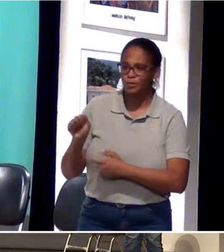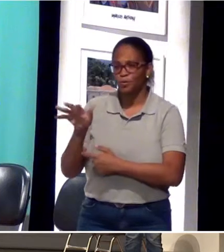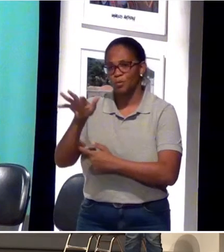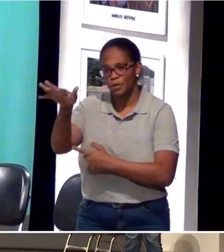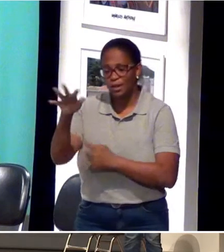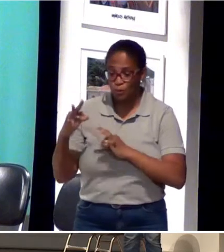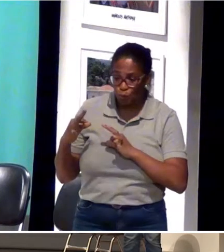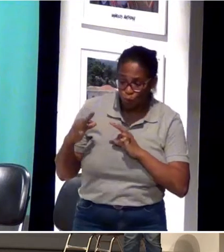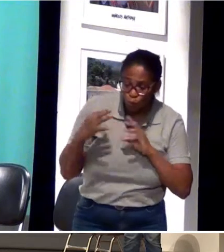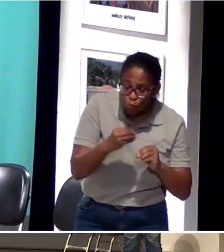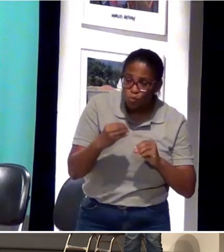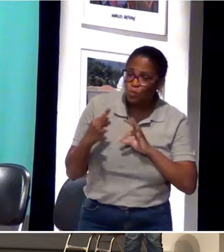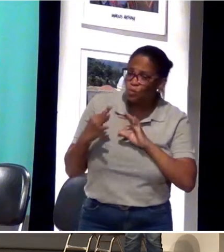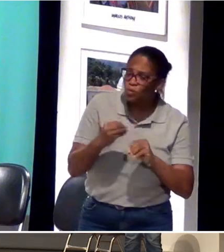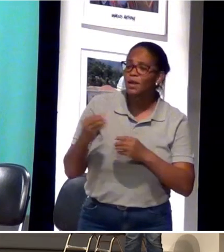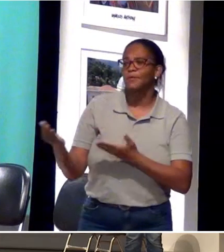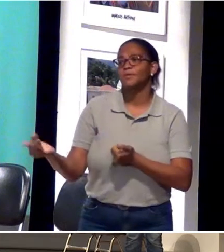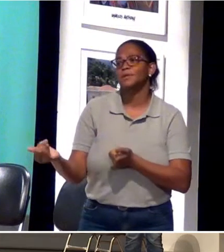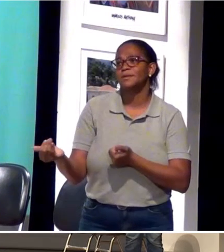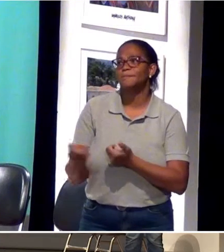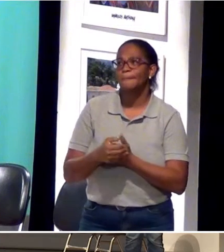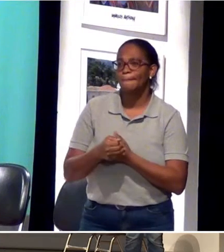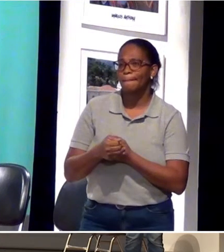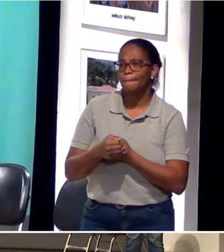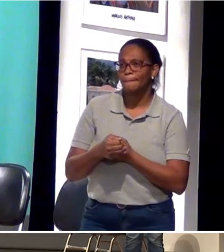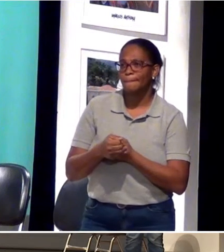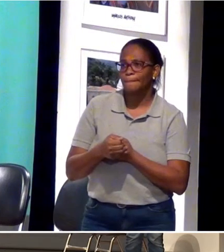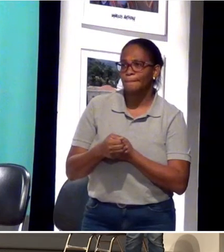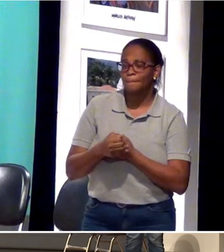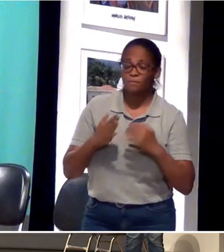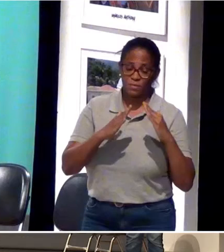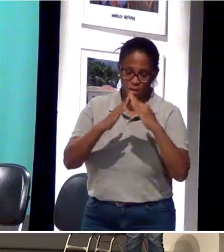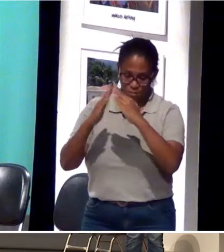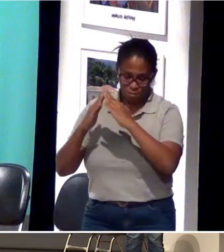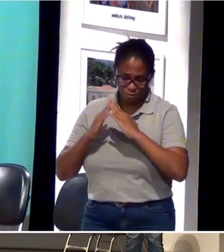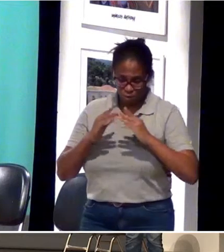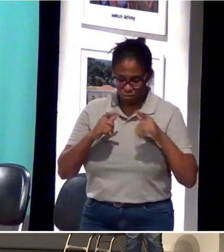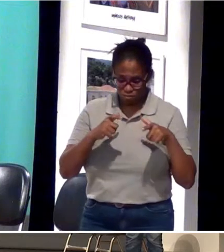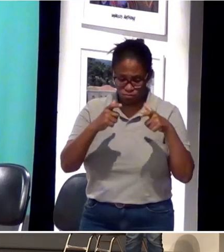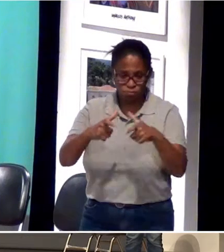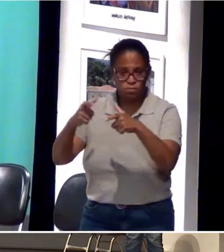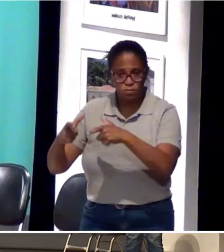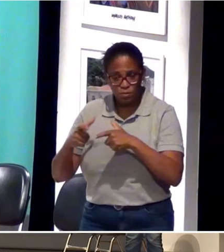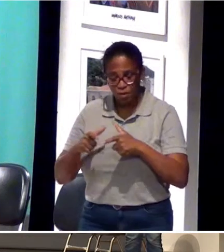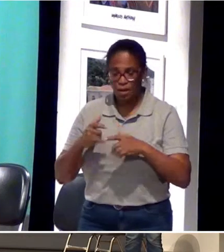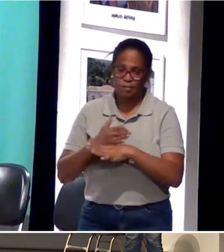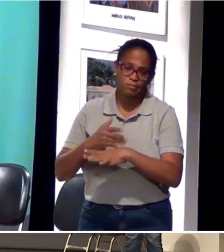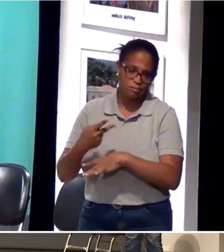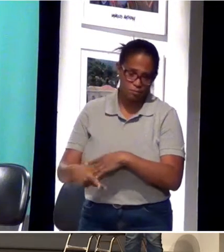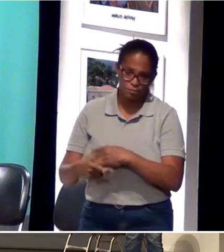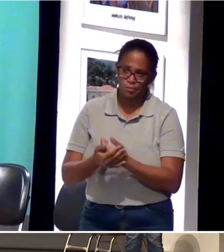todos são adolescentes que moram em determinadas áreas da